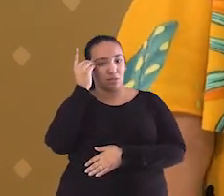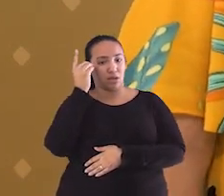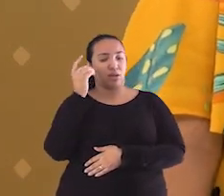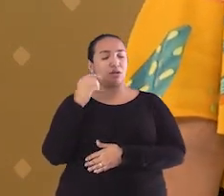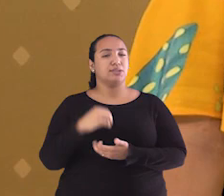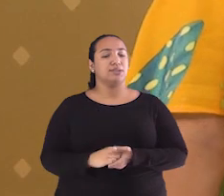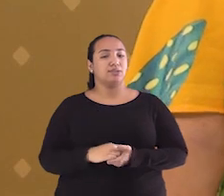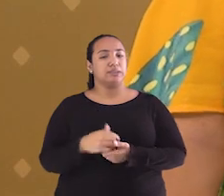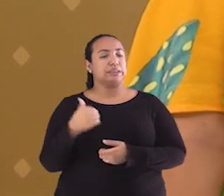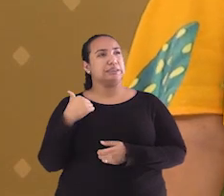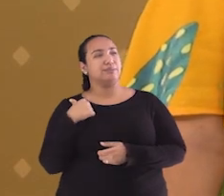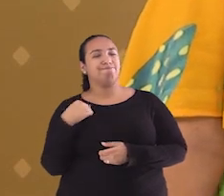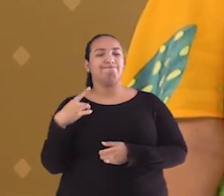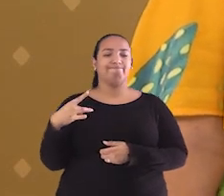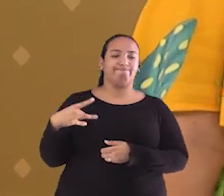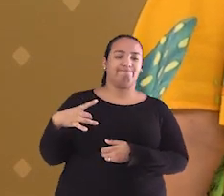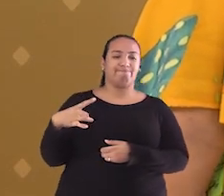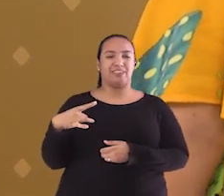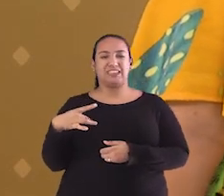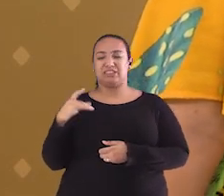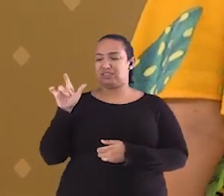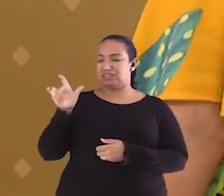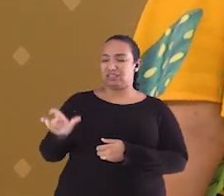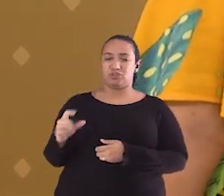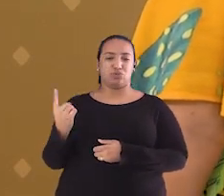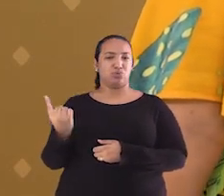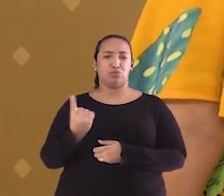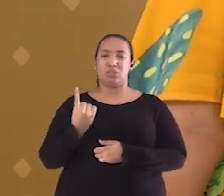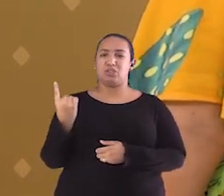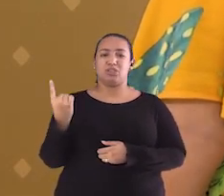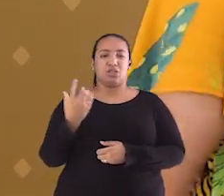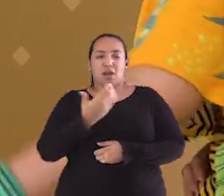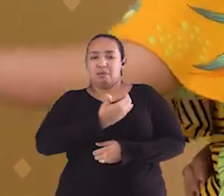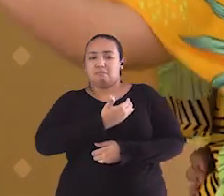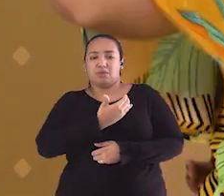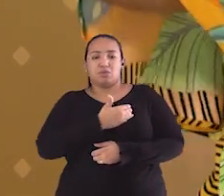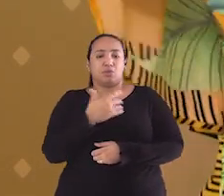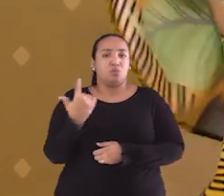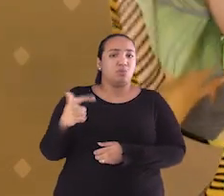eu tinha medo dela ficar sozinha, dela não ter amigos.